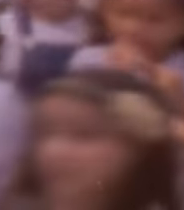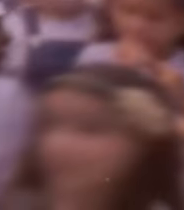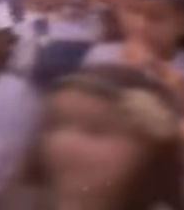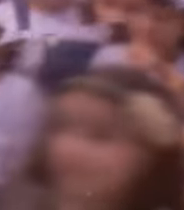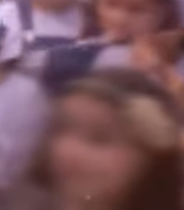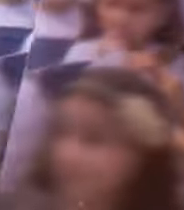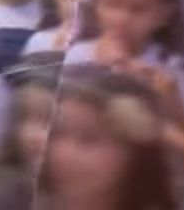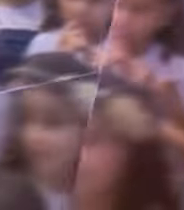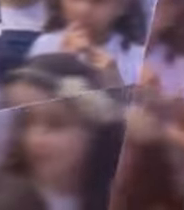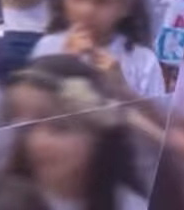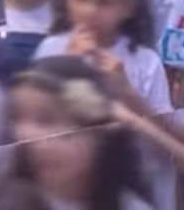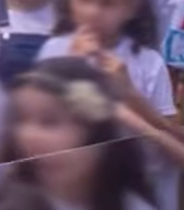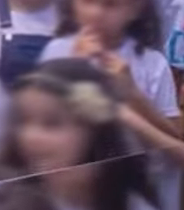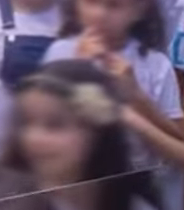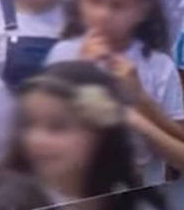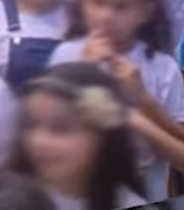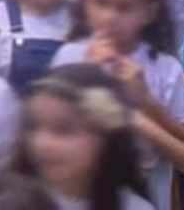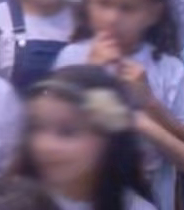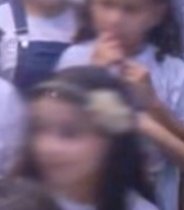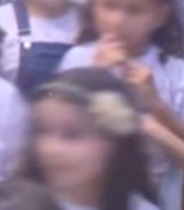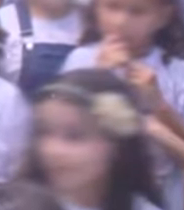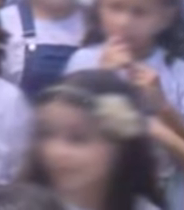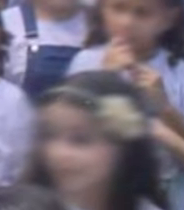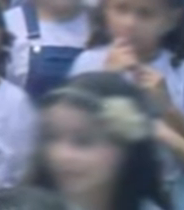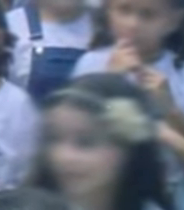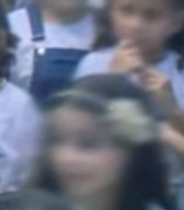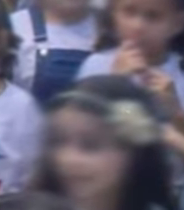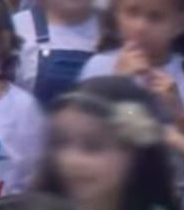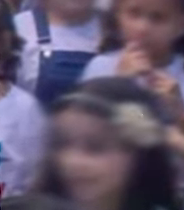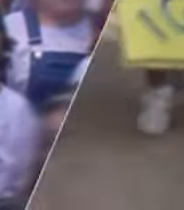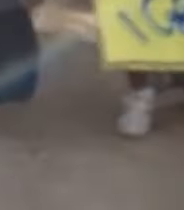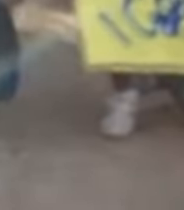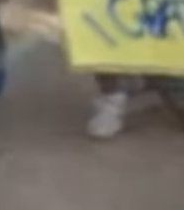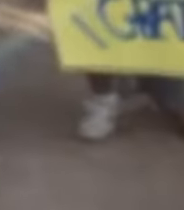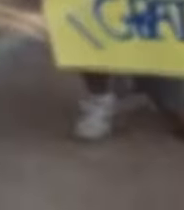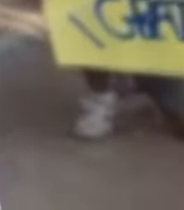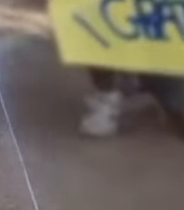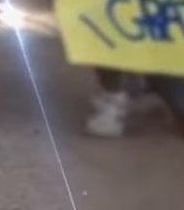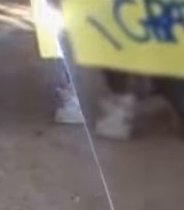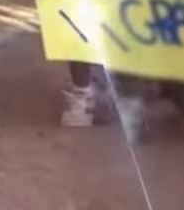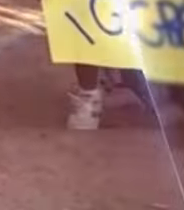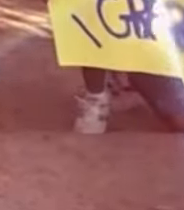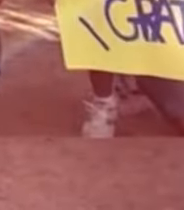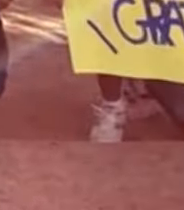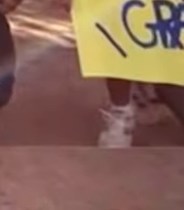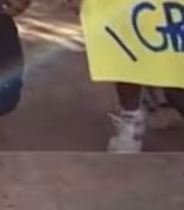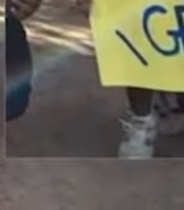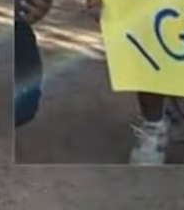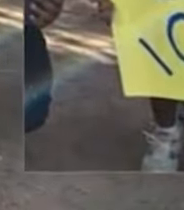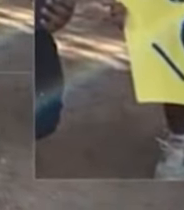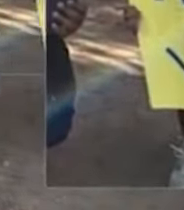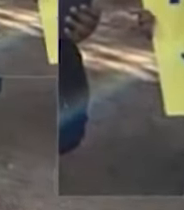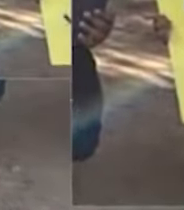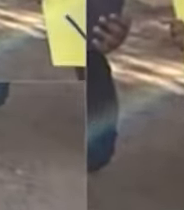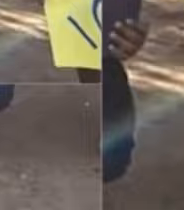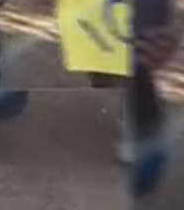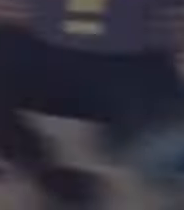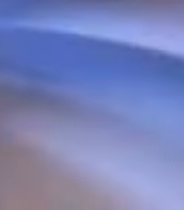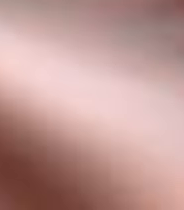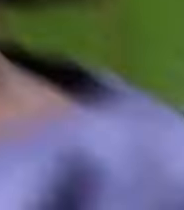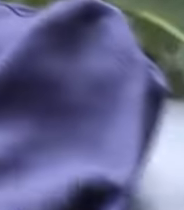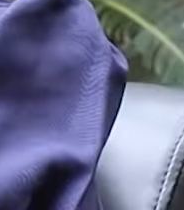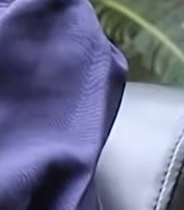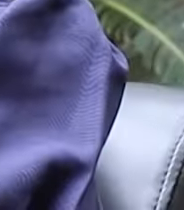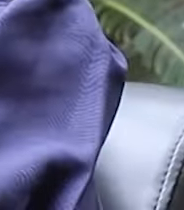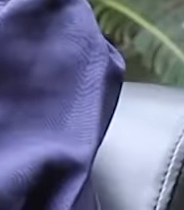estamos sempre dentro da sala, cuidando das crianças. Porque nós ali somos, como